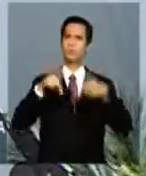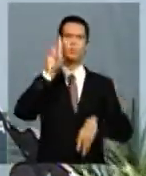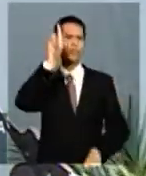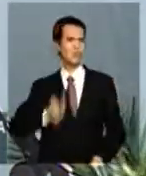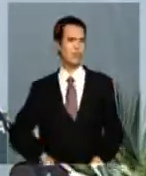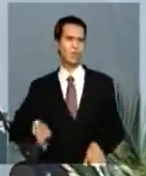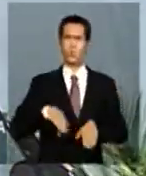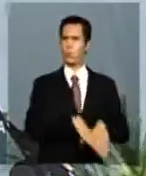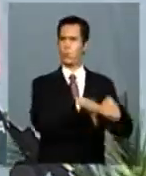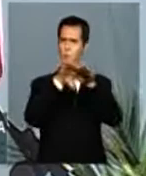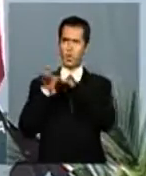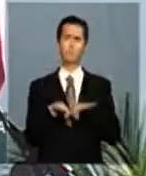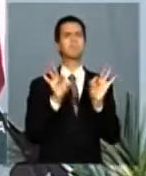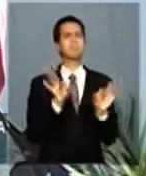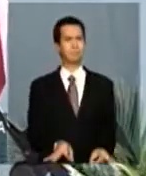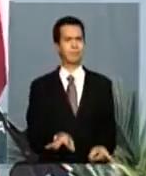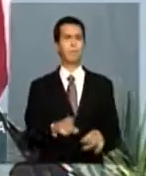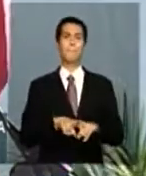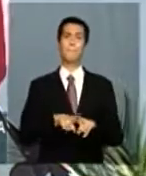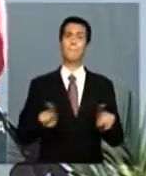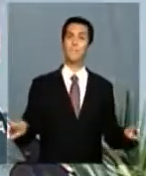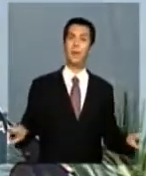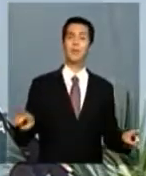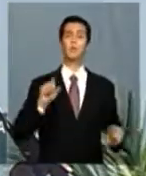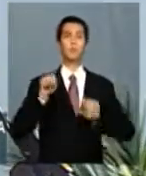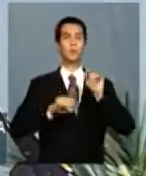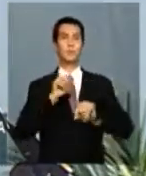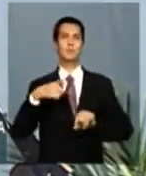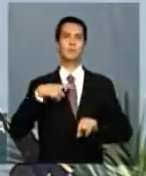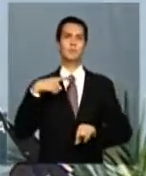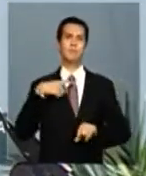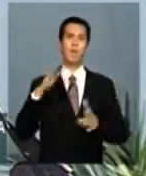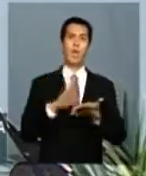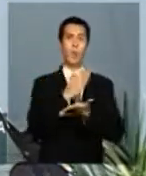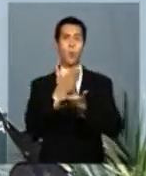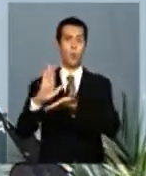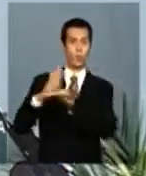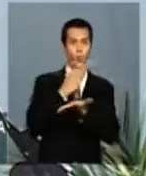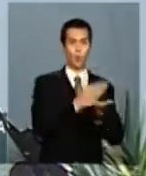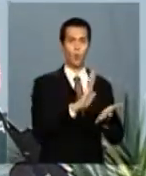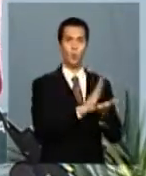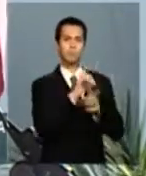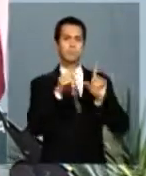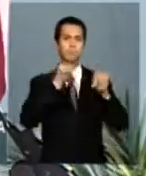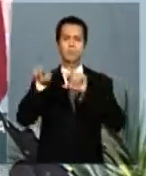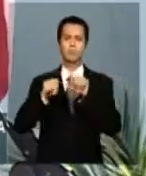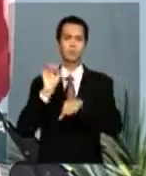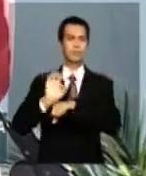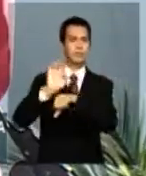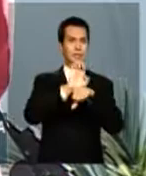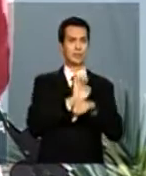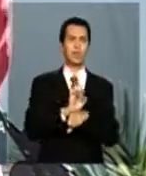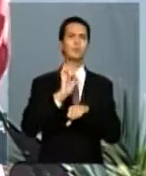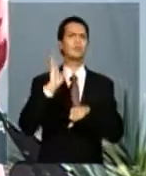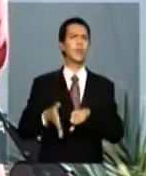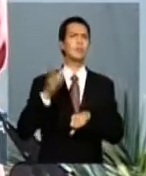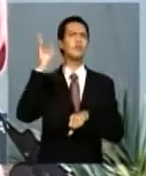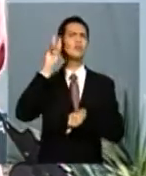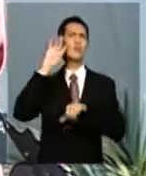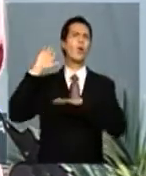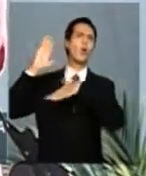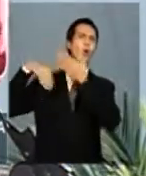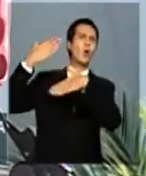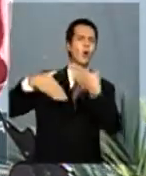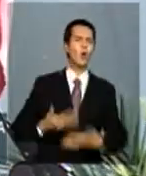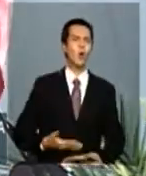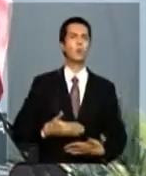direitos, mas há o desenvolvimento histórico de alguns estados tornou-os